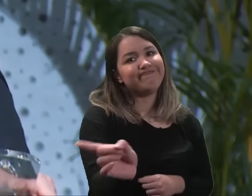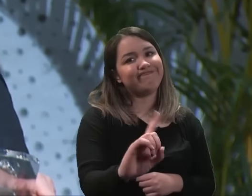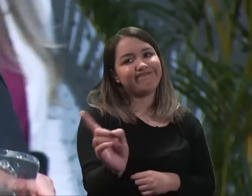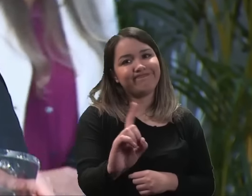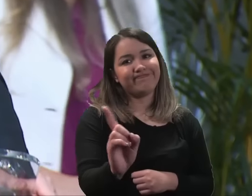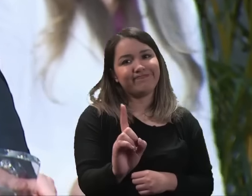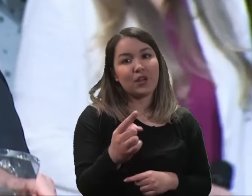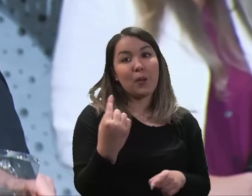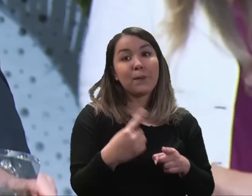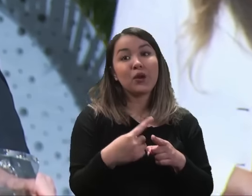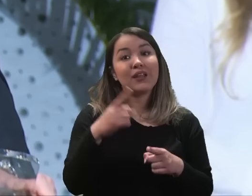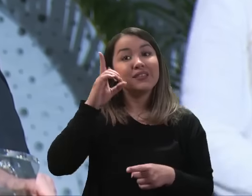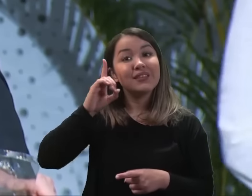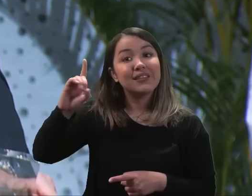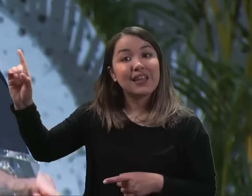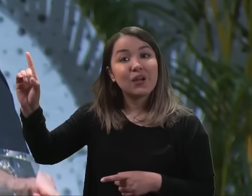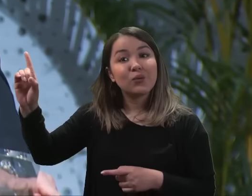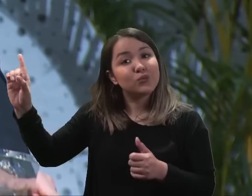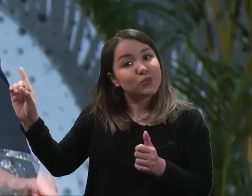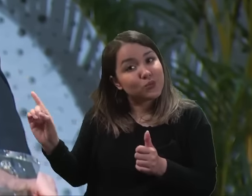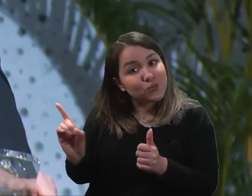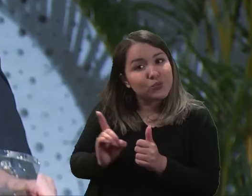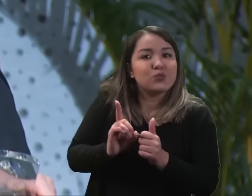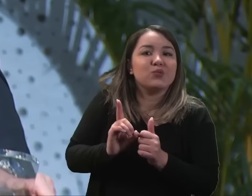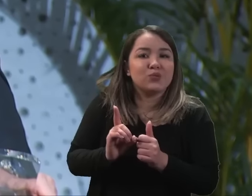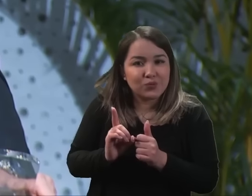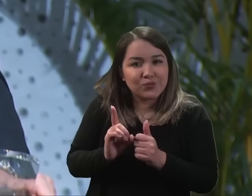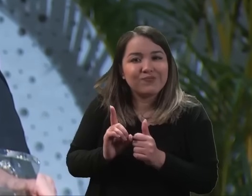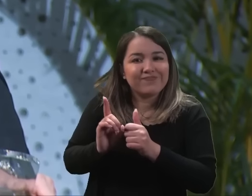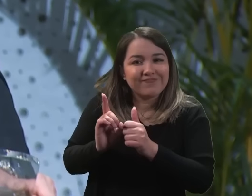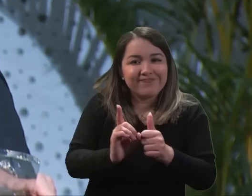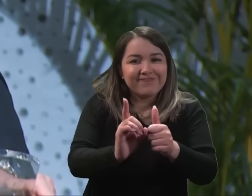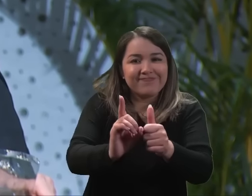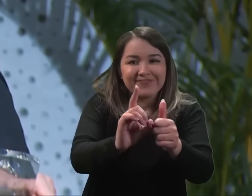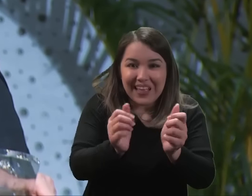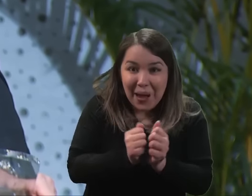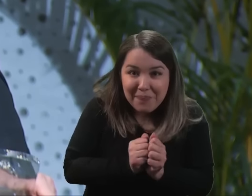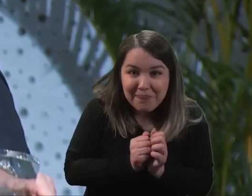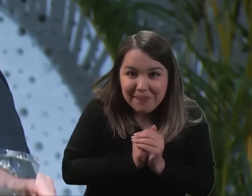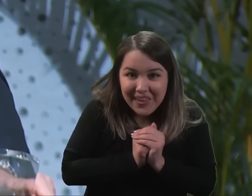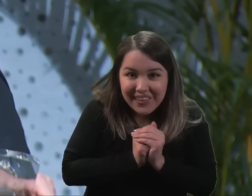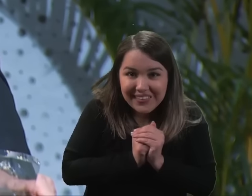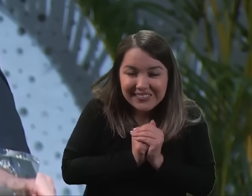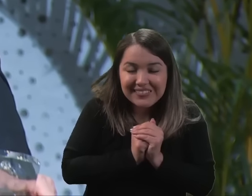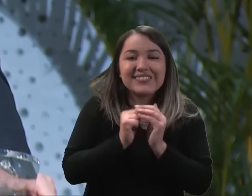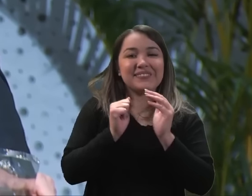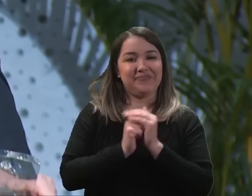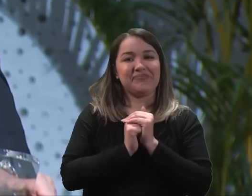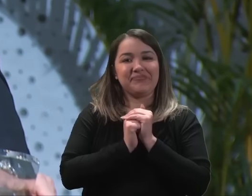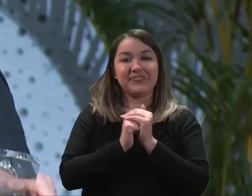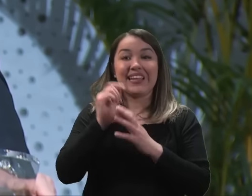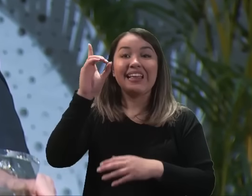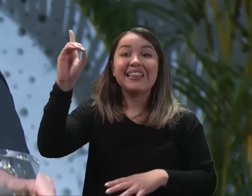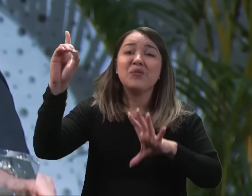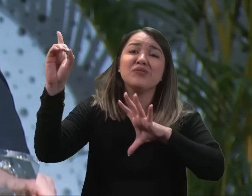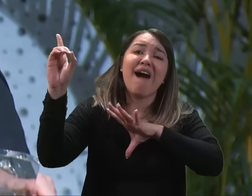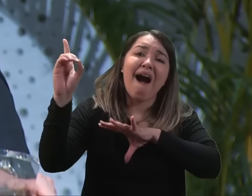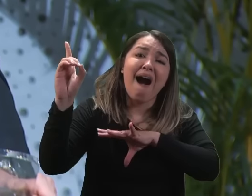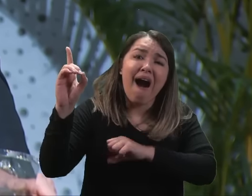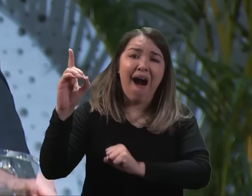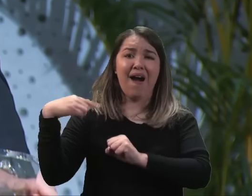porque Deus está e estará nos amparar amém Ele ama a sua igreja